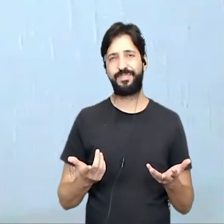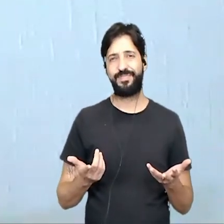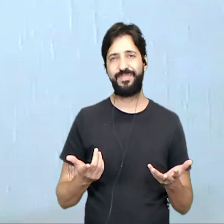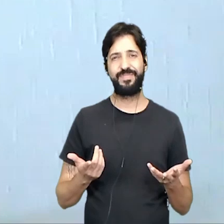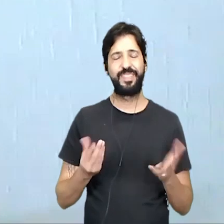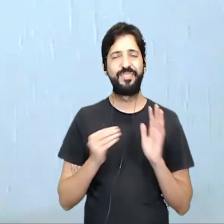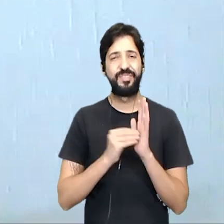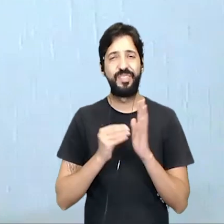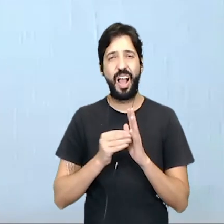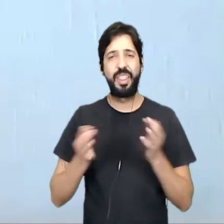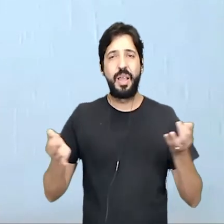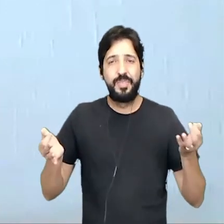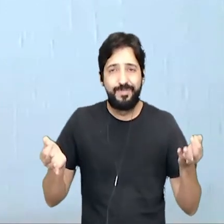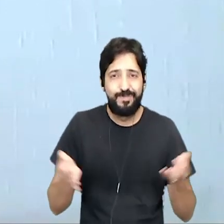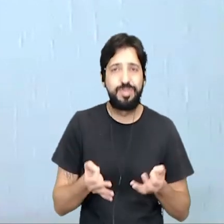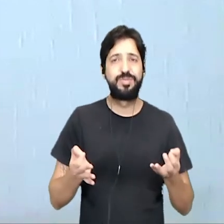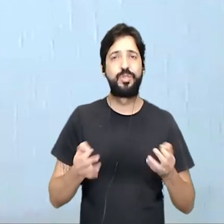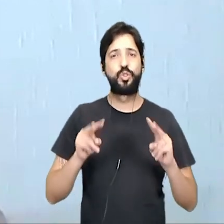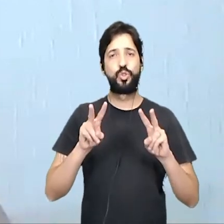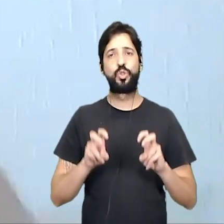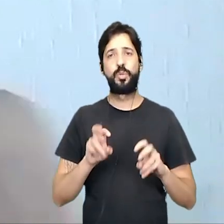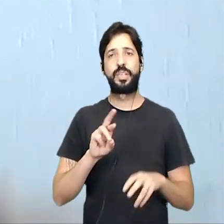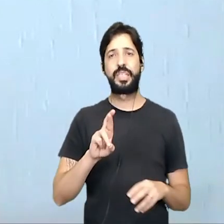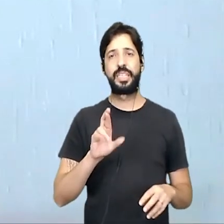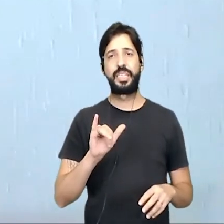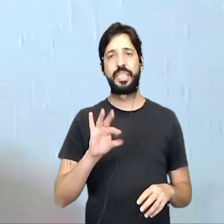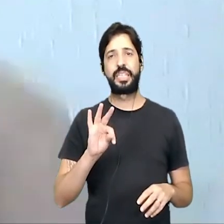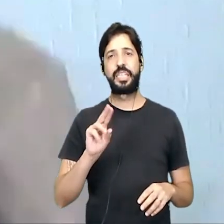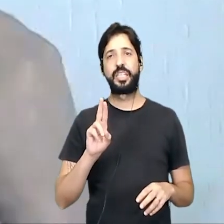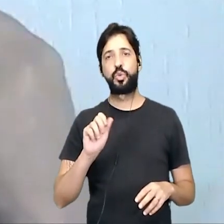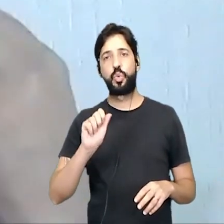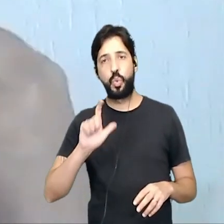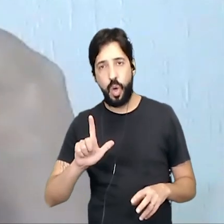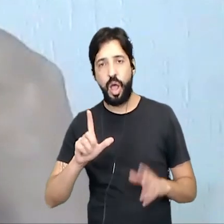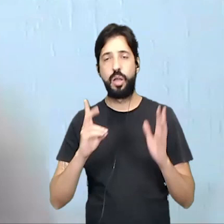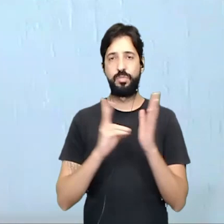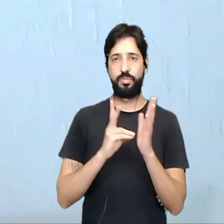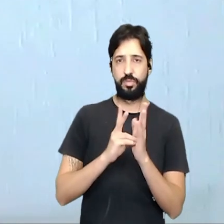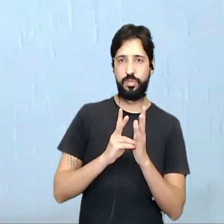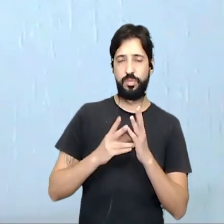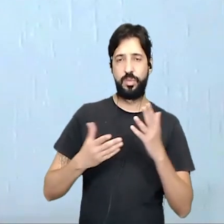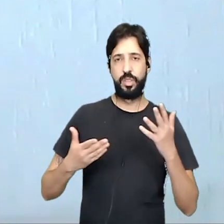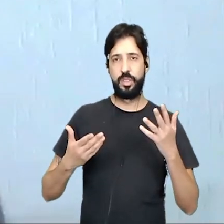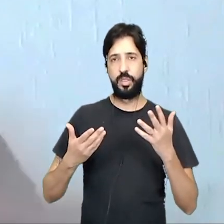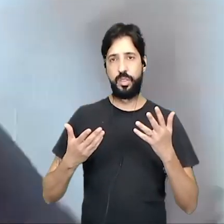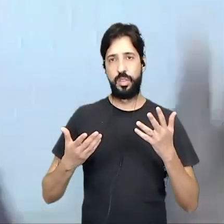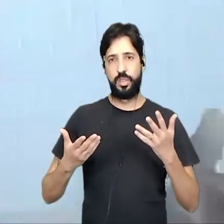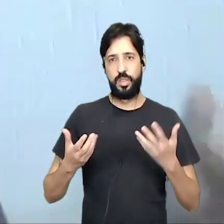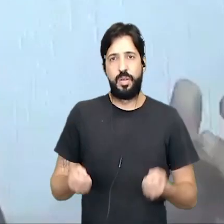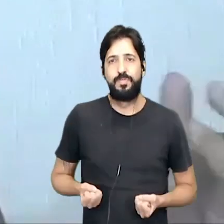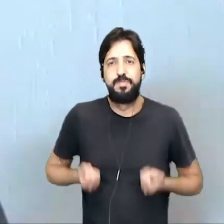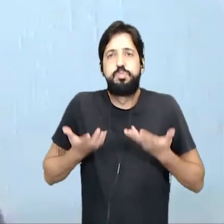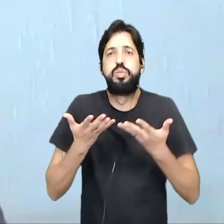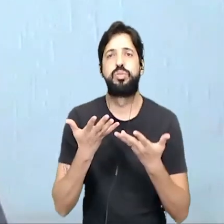ainda muita imprecisão sobre se os ritos, as práticas, as expressões